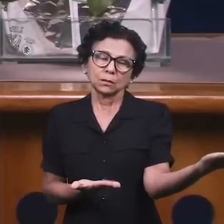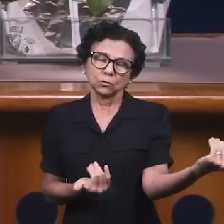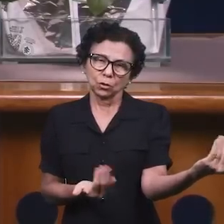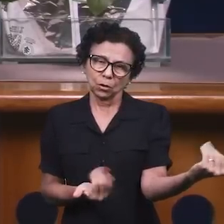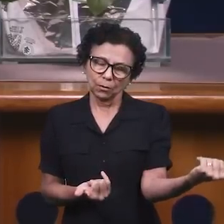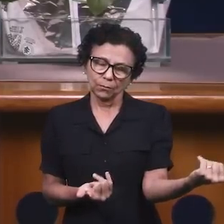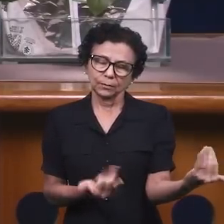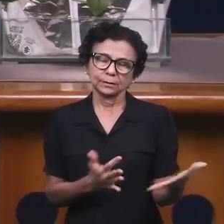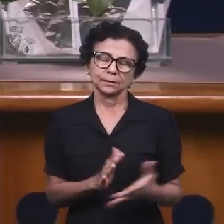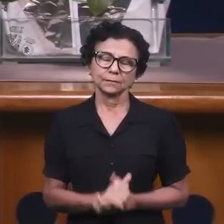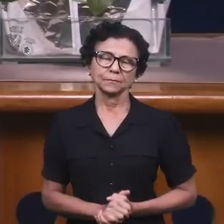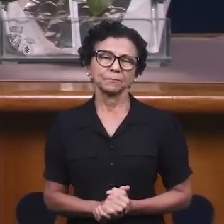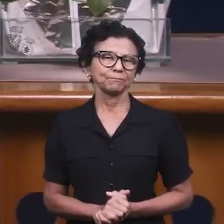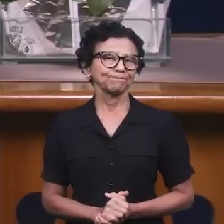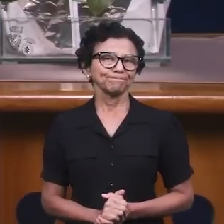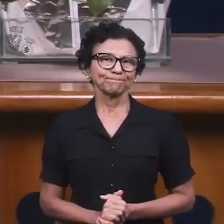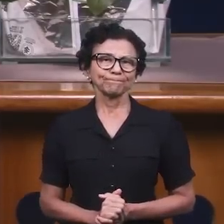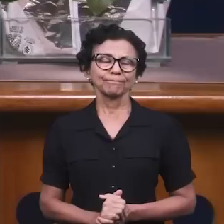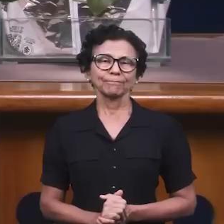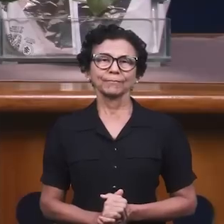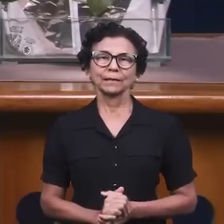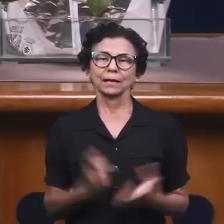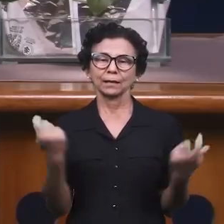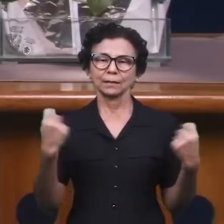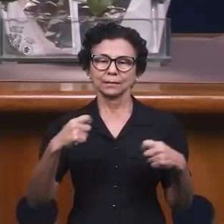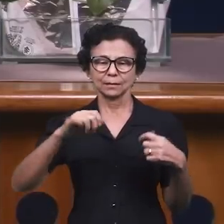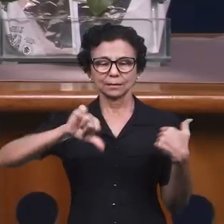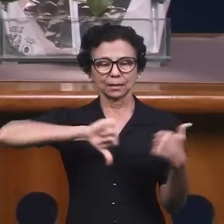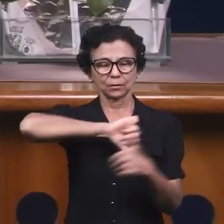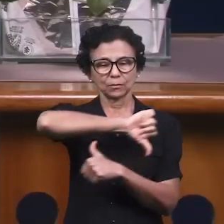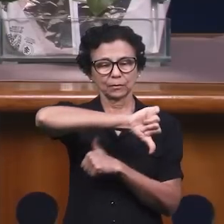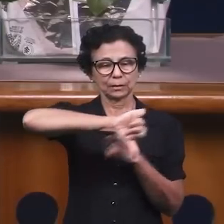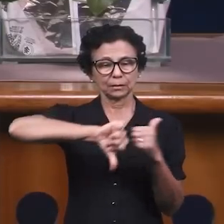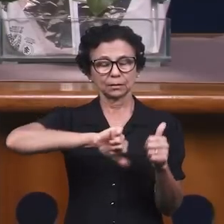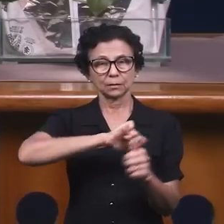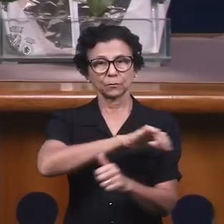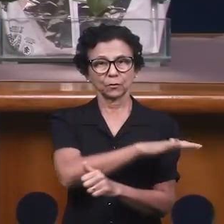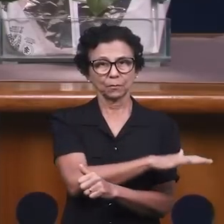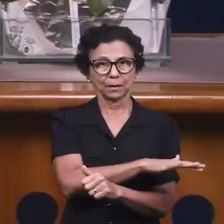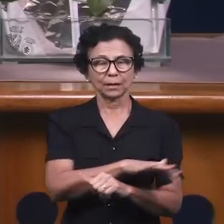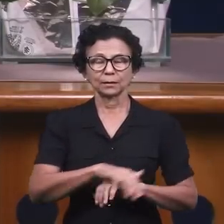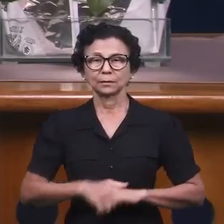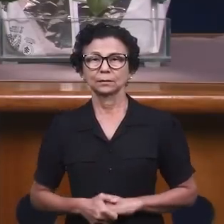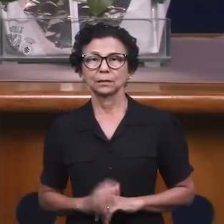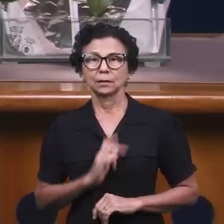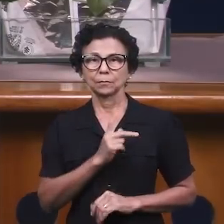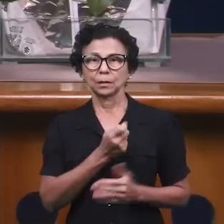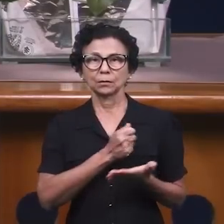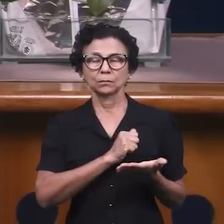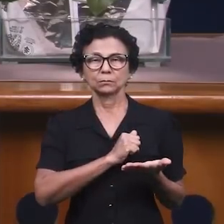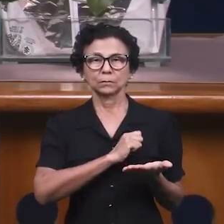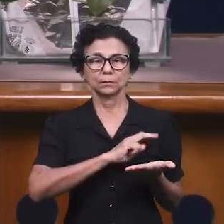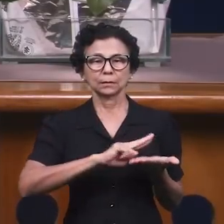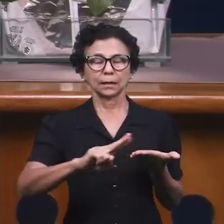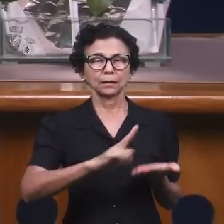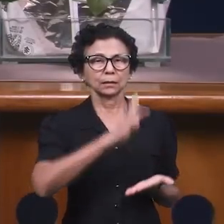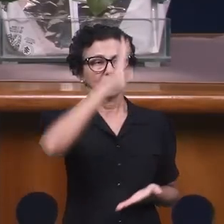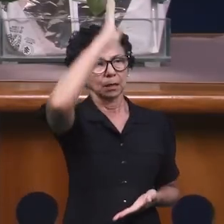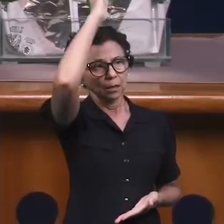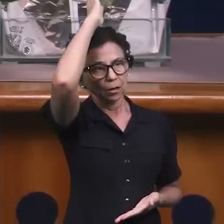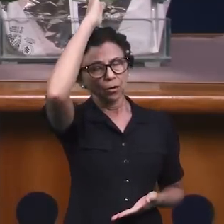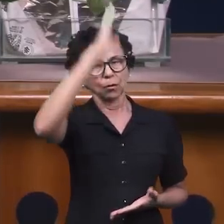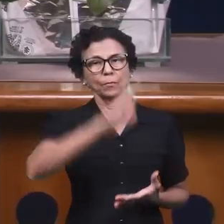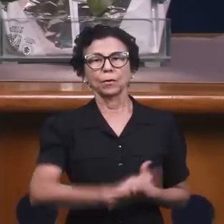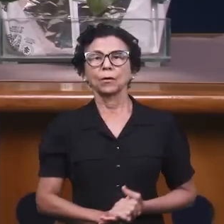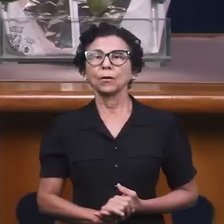a transformação, e ele escrevendo aos Romanos, assim, transformai-vos, vosso entendimento, né, para que